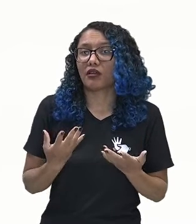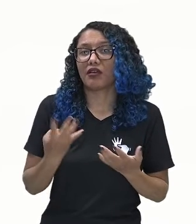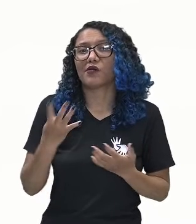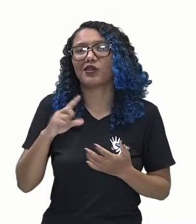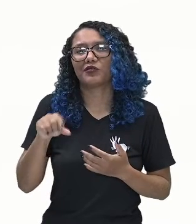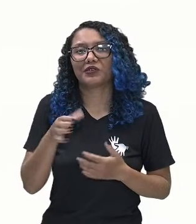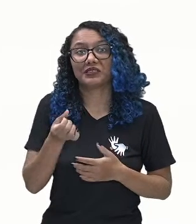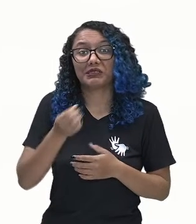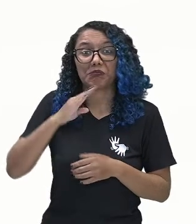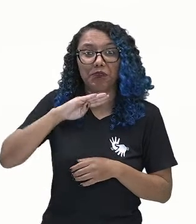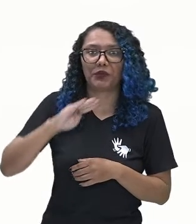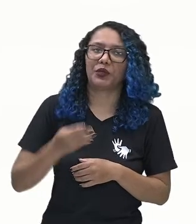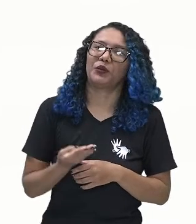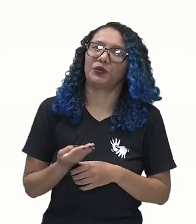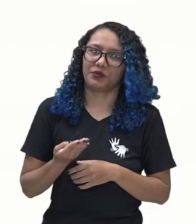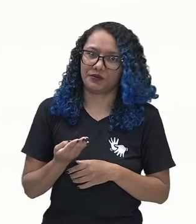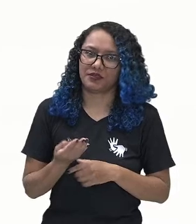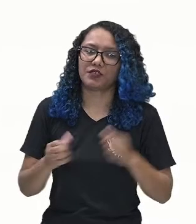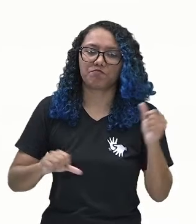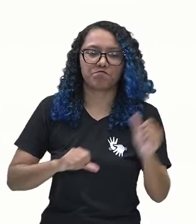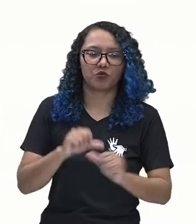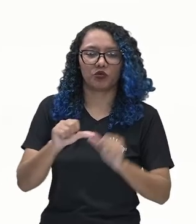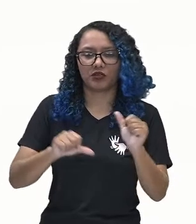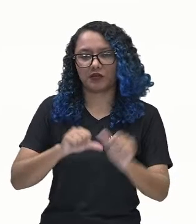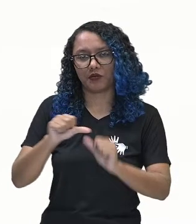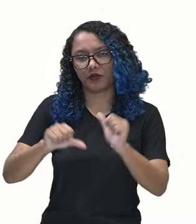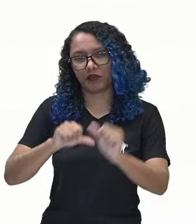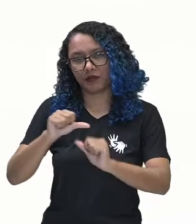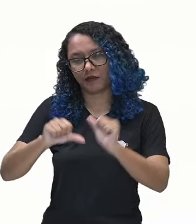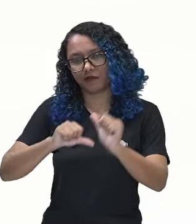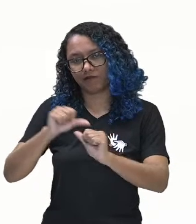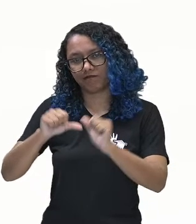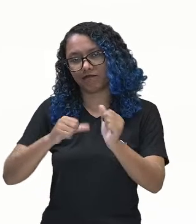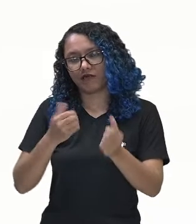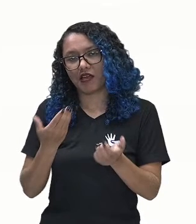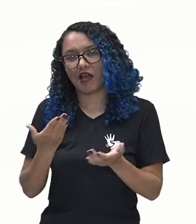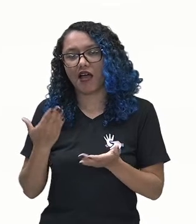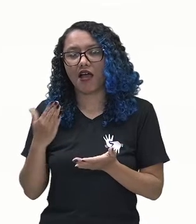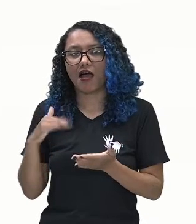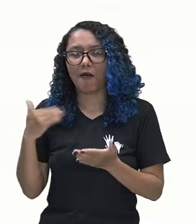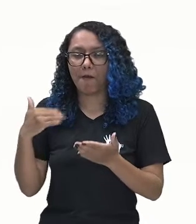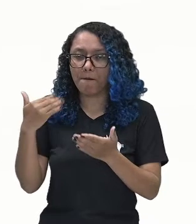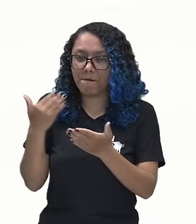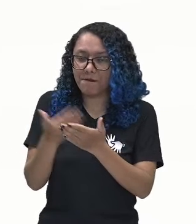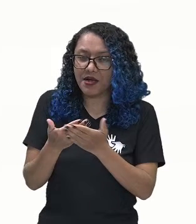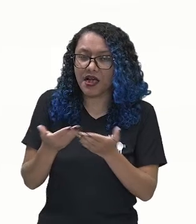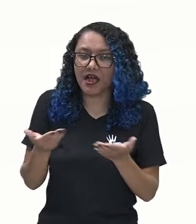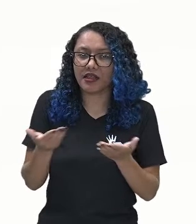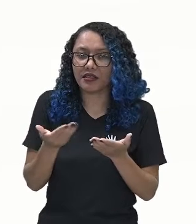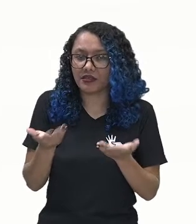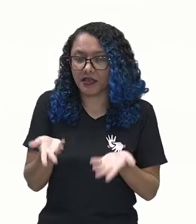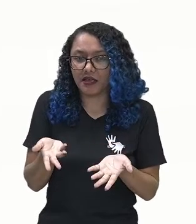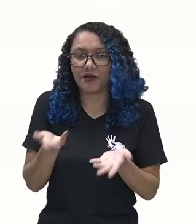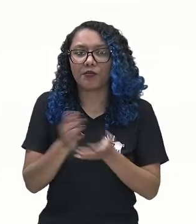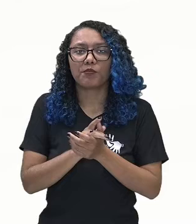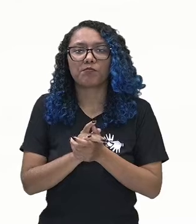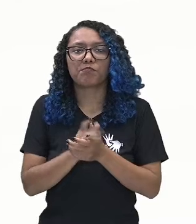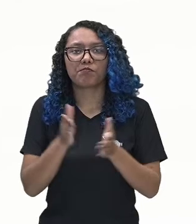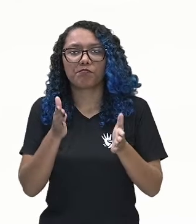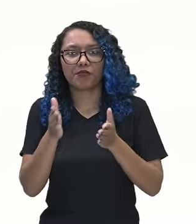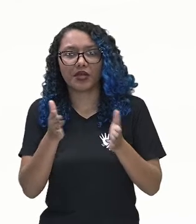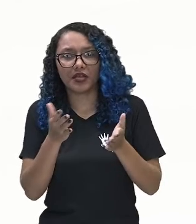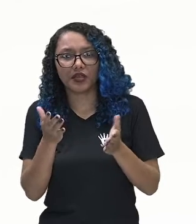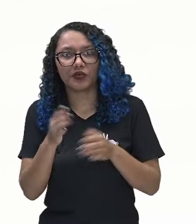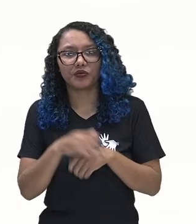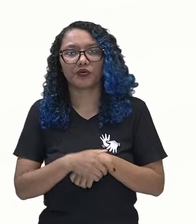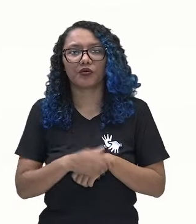do tempo, tá bom? E aí até chegar ali ao período, né, ali o quaternário, neógeno,